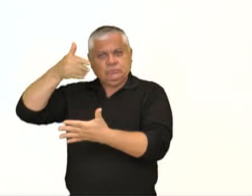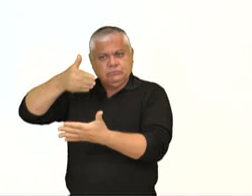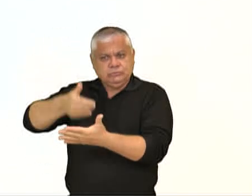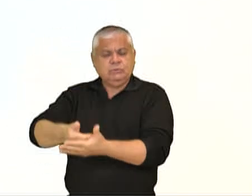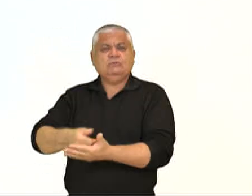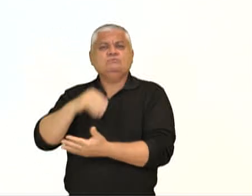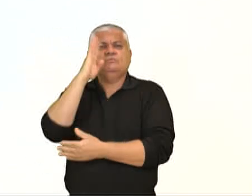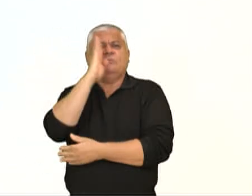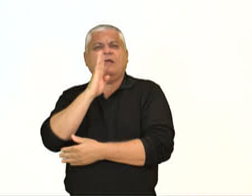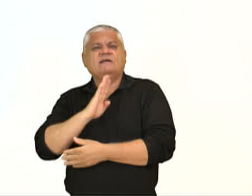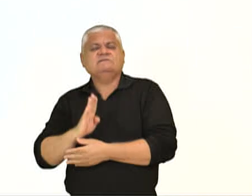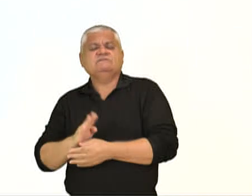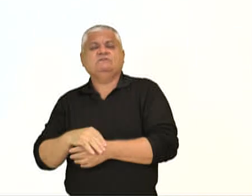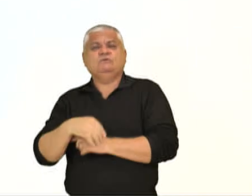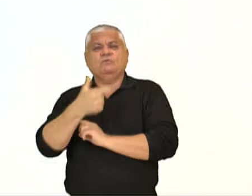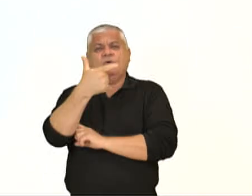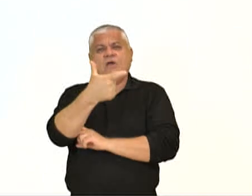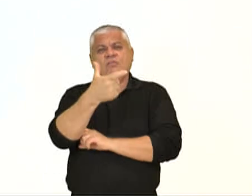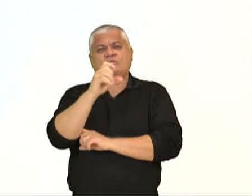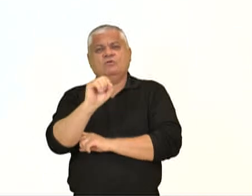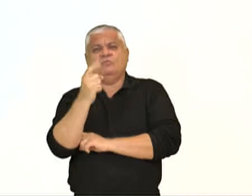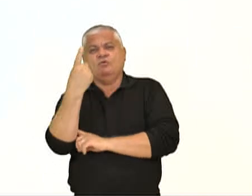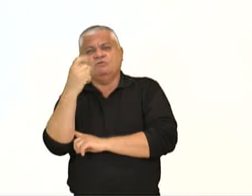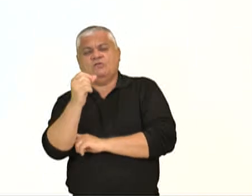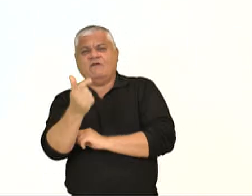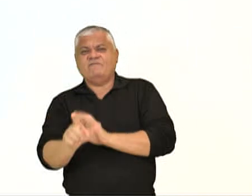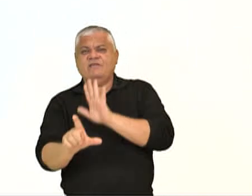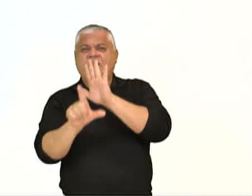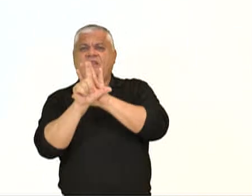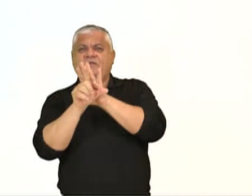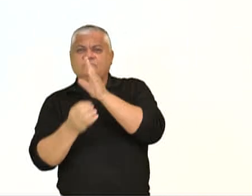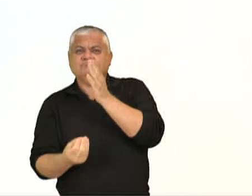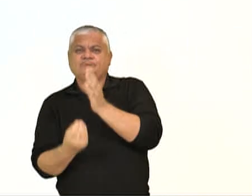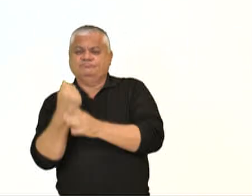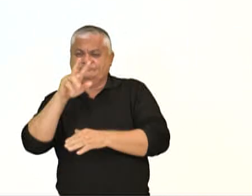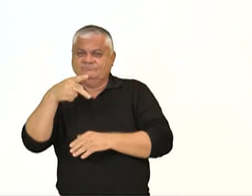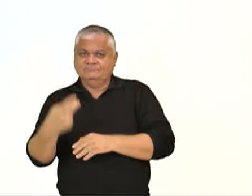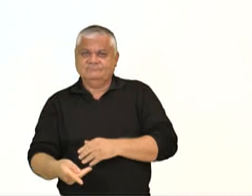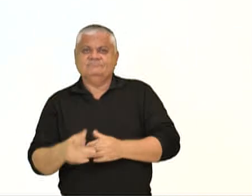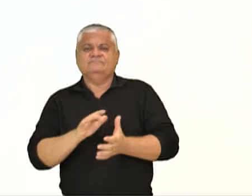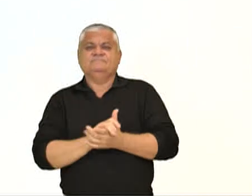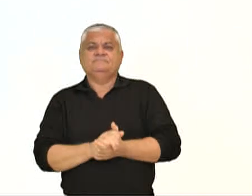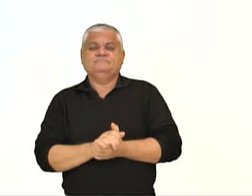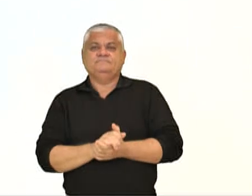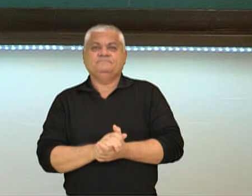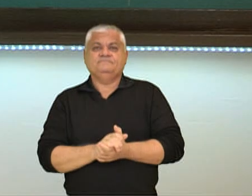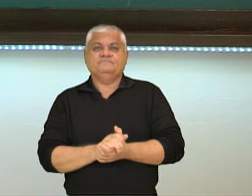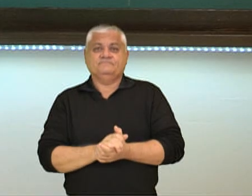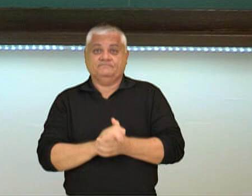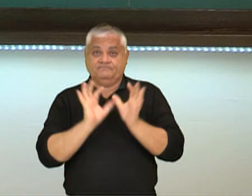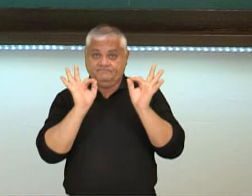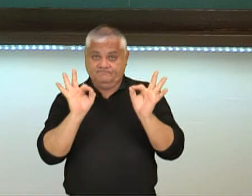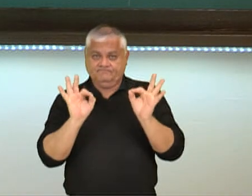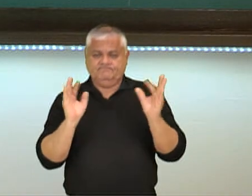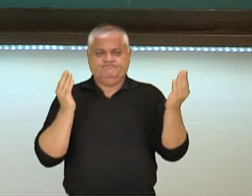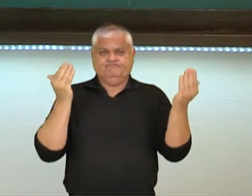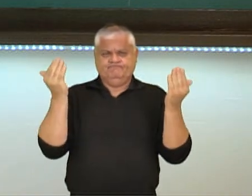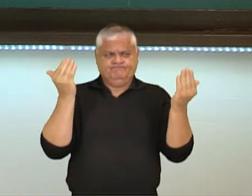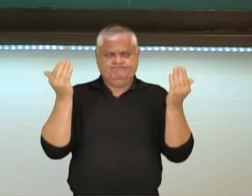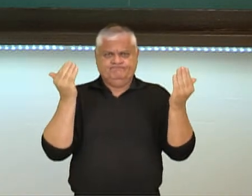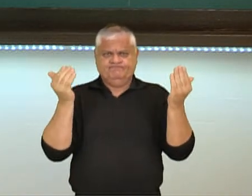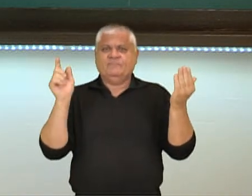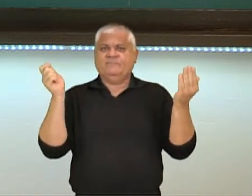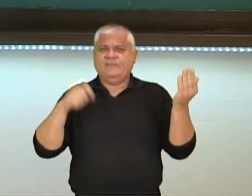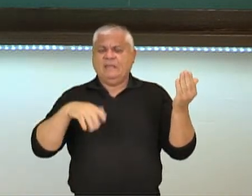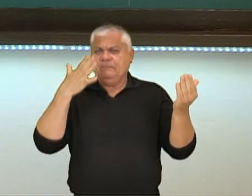80. Somente em 2019 a prática foi regulamentada no Brasil. Então, lendo, ou melhor, relendo esses trechos, dá para a